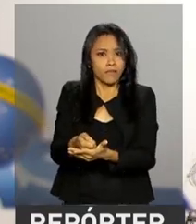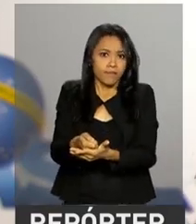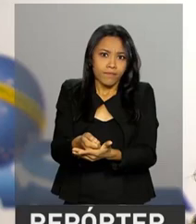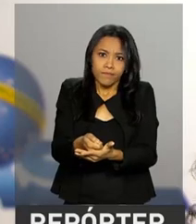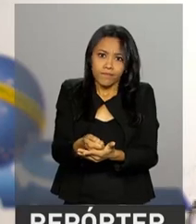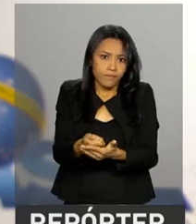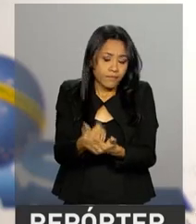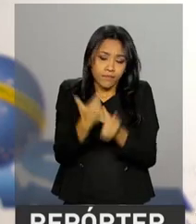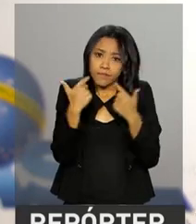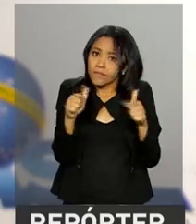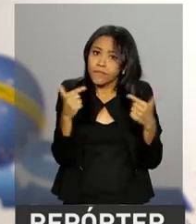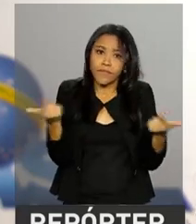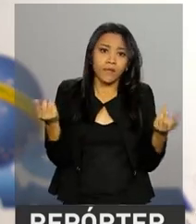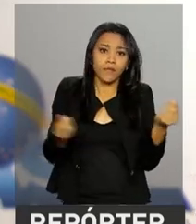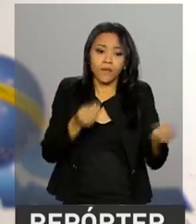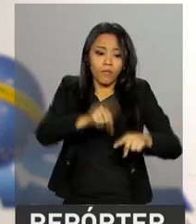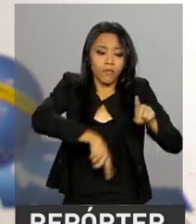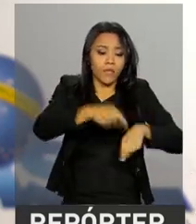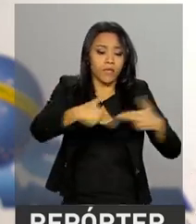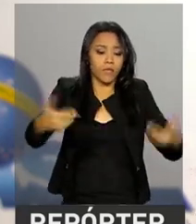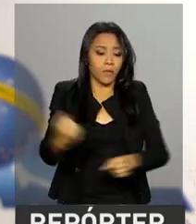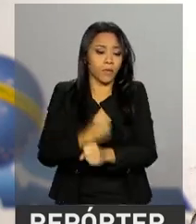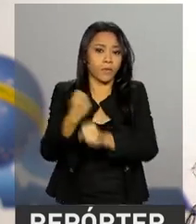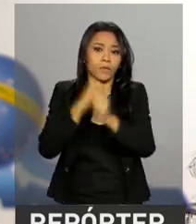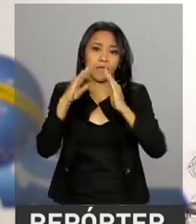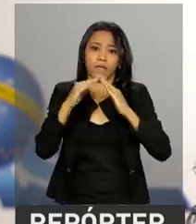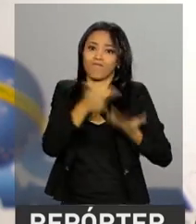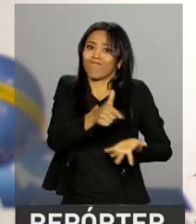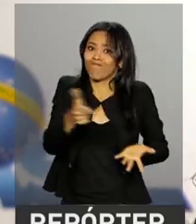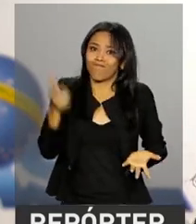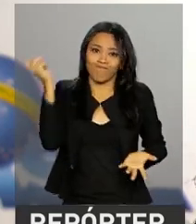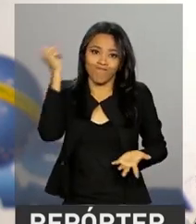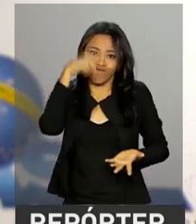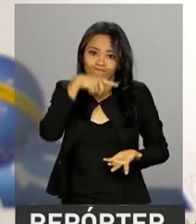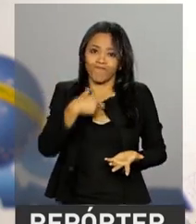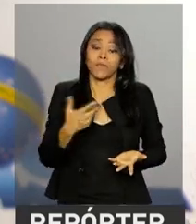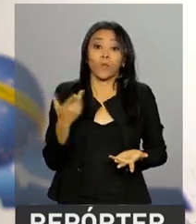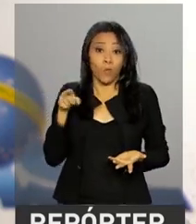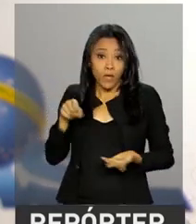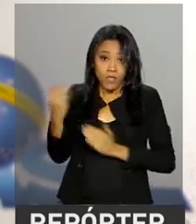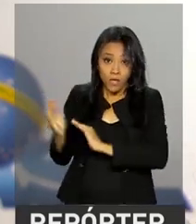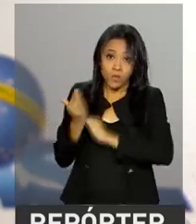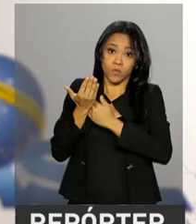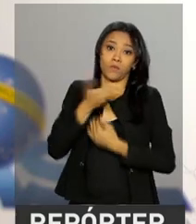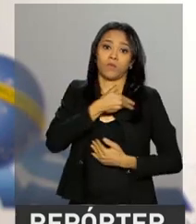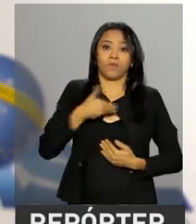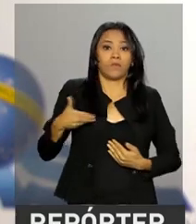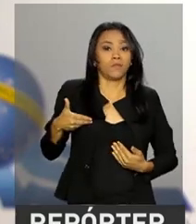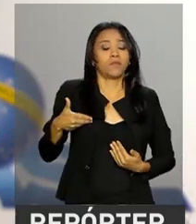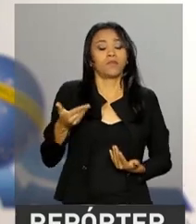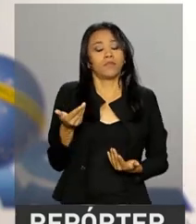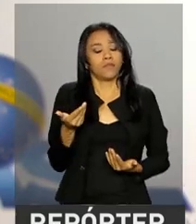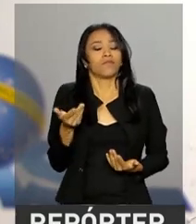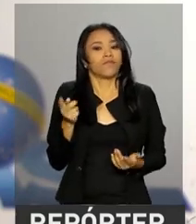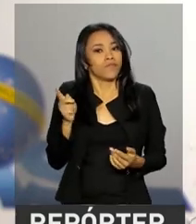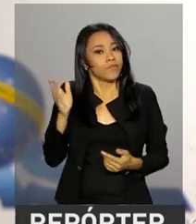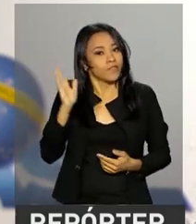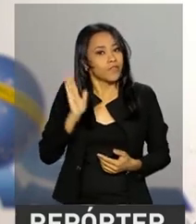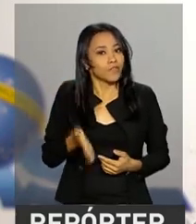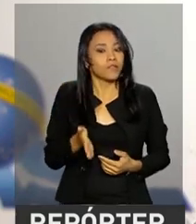para ter mesmo o seu material de construção. Então, com esse benefício, já